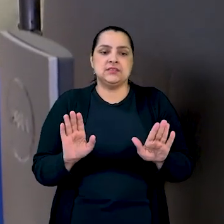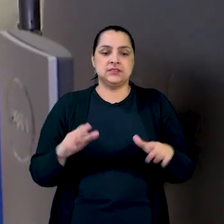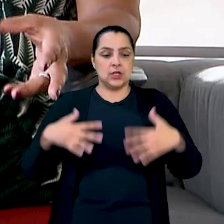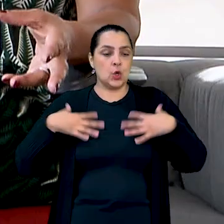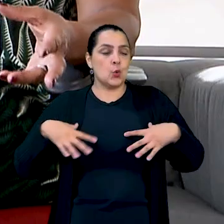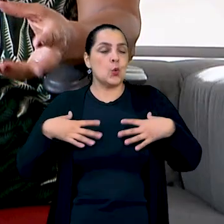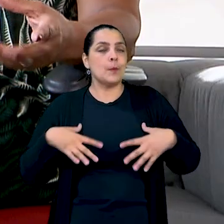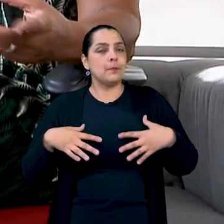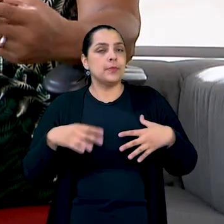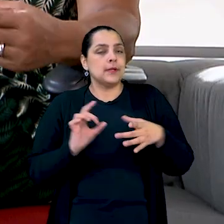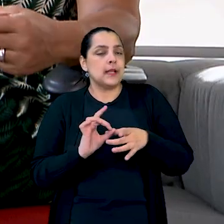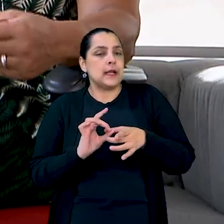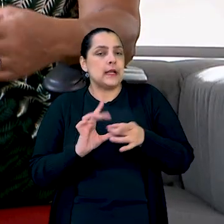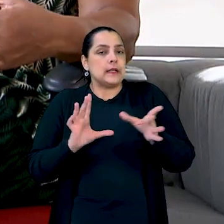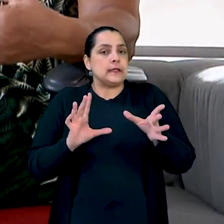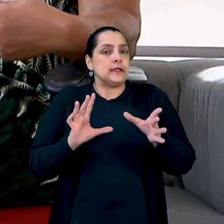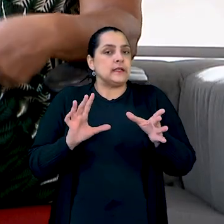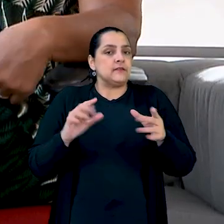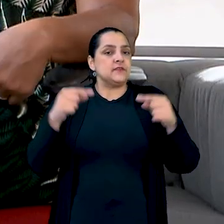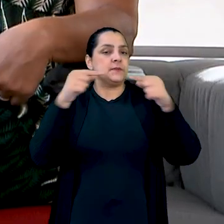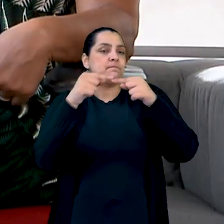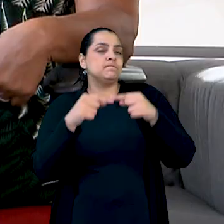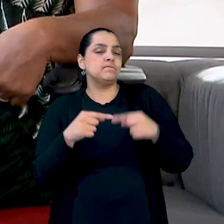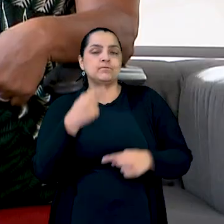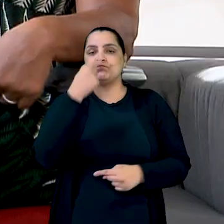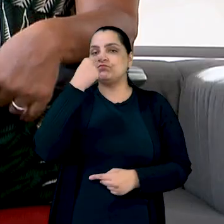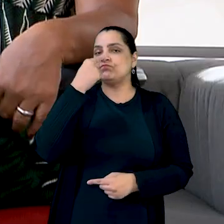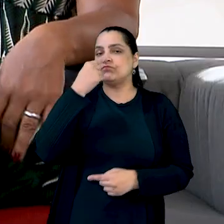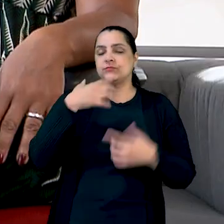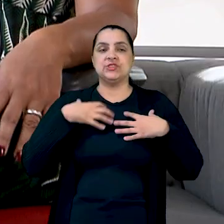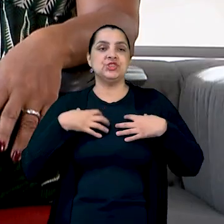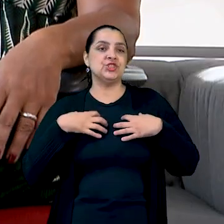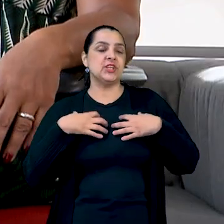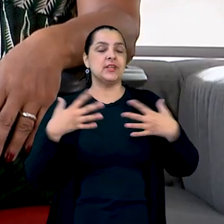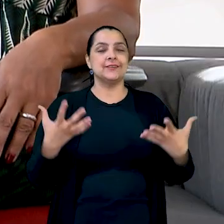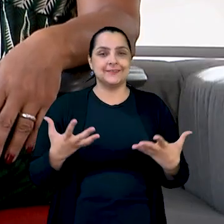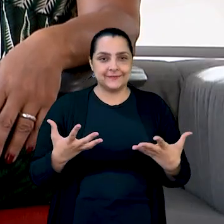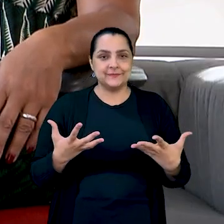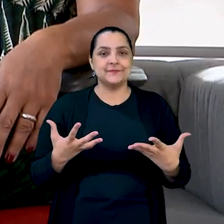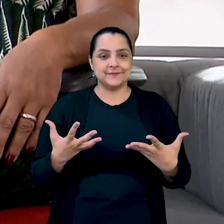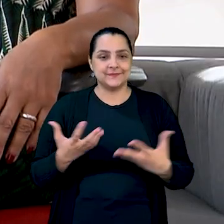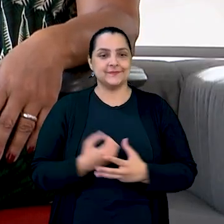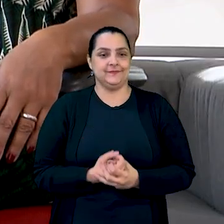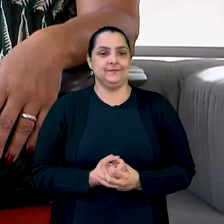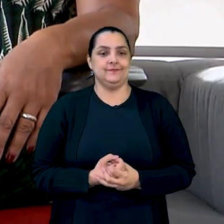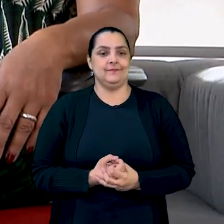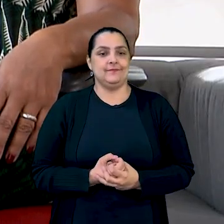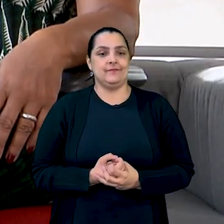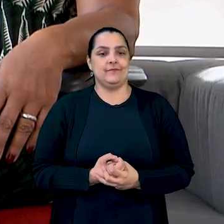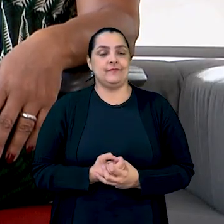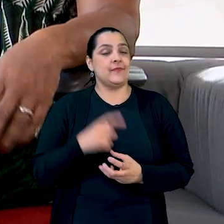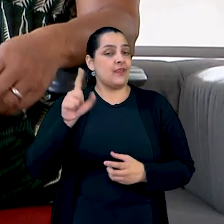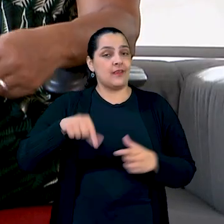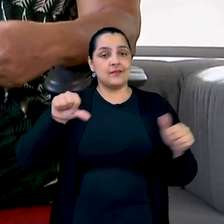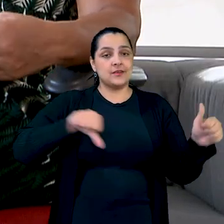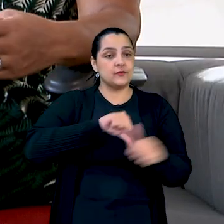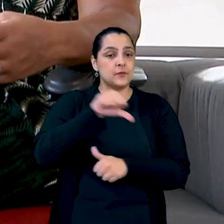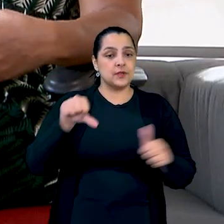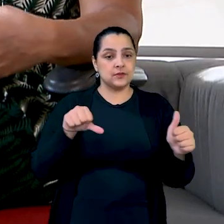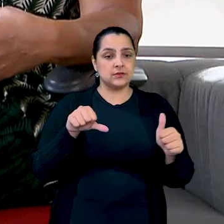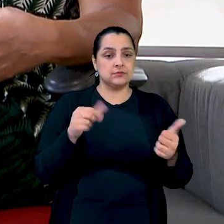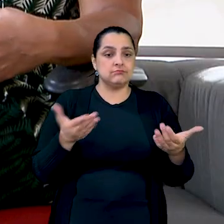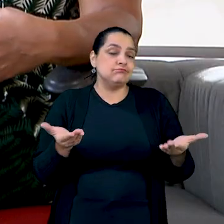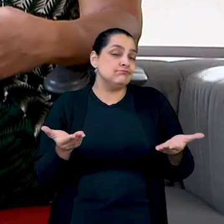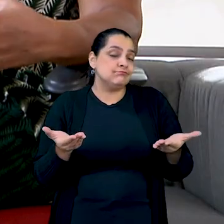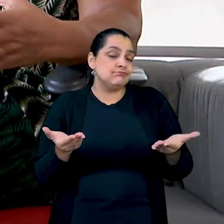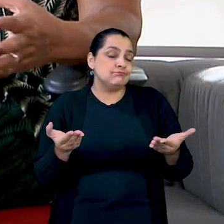e começaram a se vestir de uma forma mais condizente com quem elas realmente são, entendeu? Então são